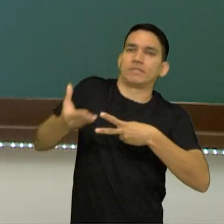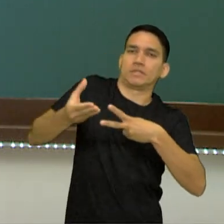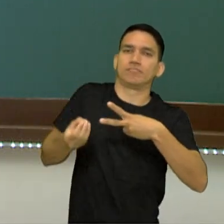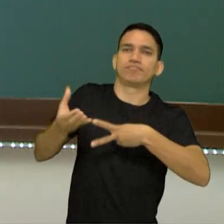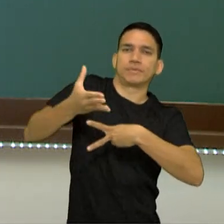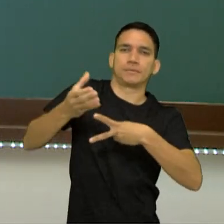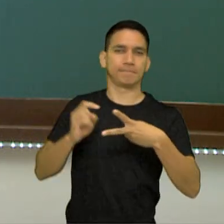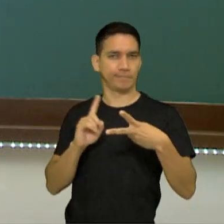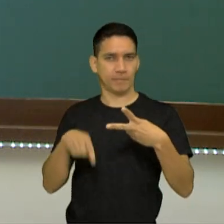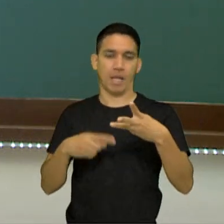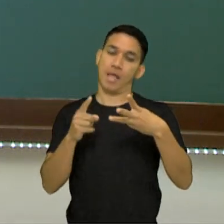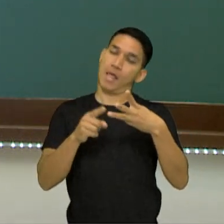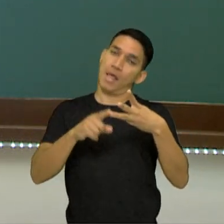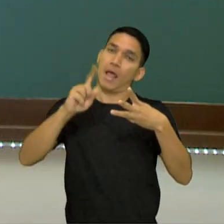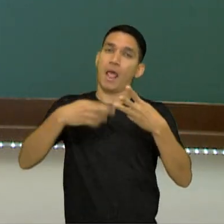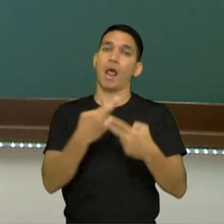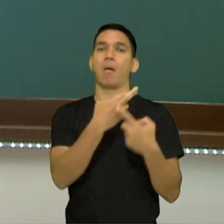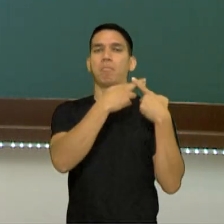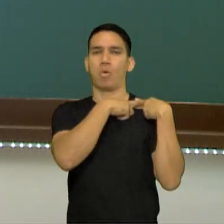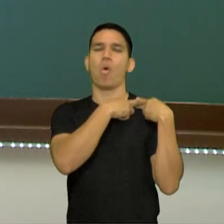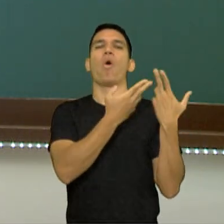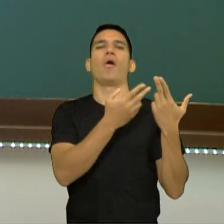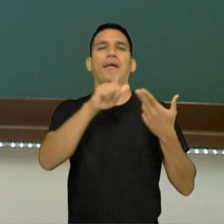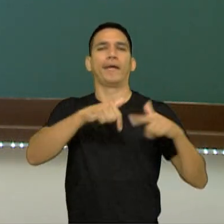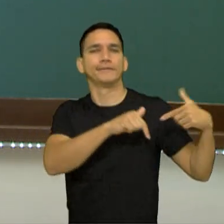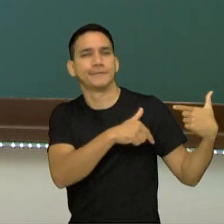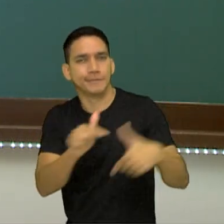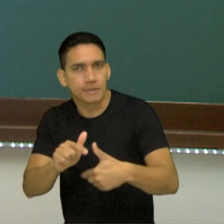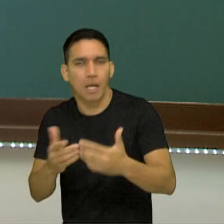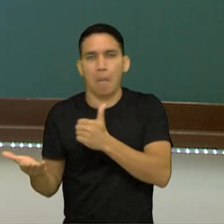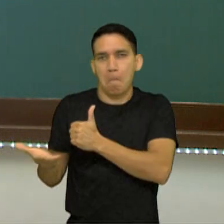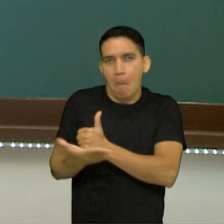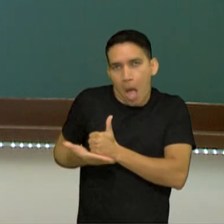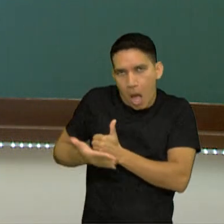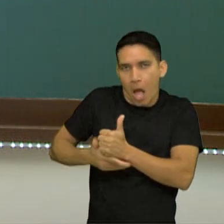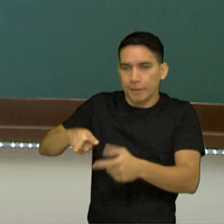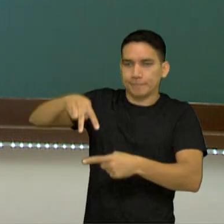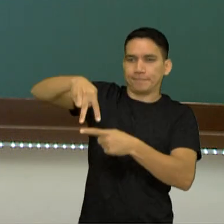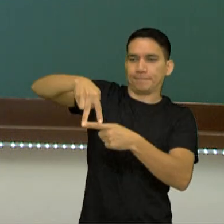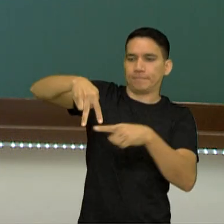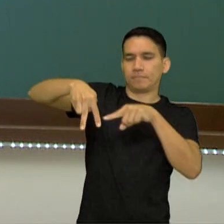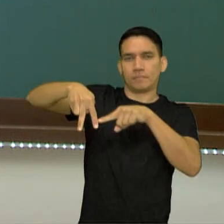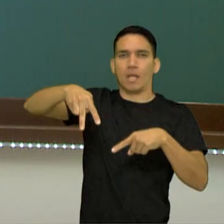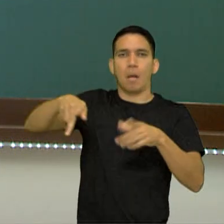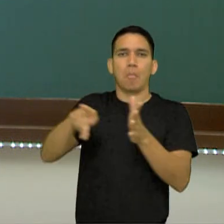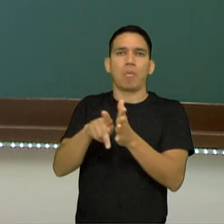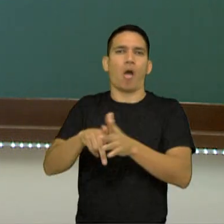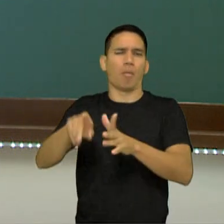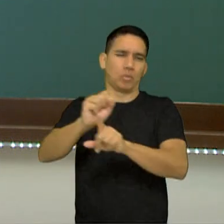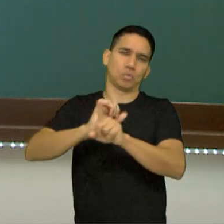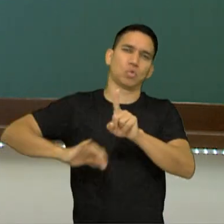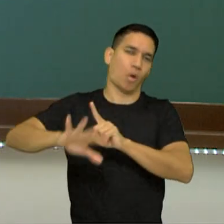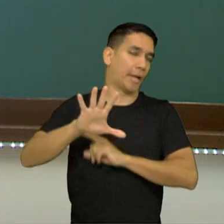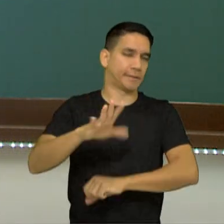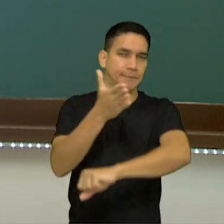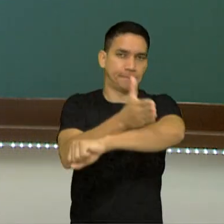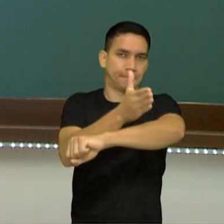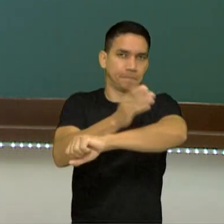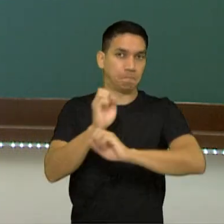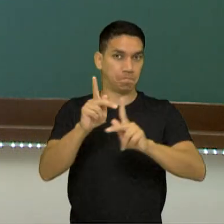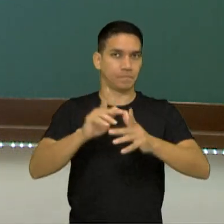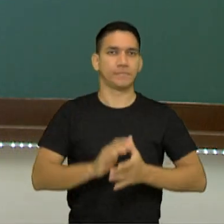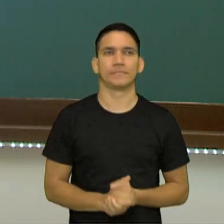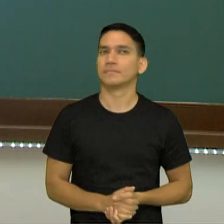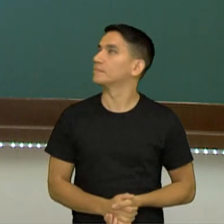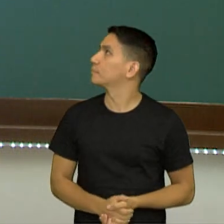nobreza quanto para o clero. E estava nessa base dessa pirâmide social aí que a gente tem na Idade Média, tá